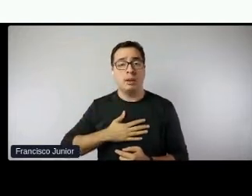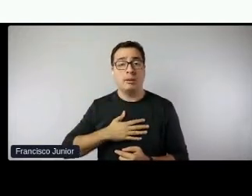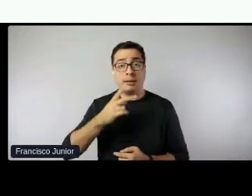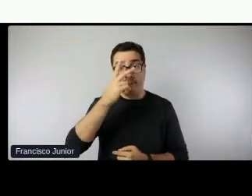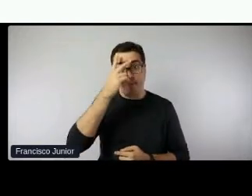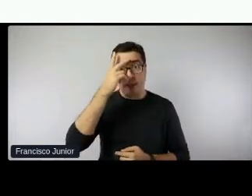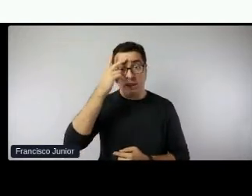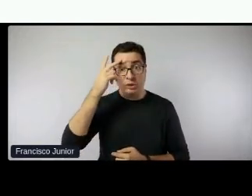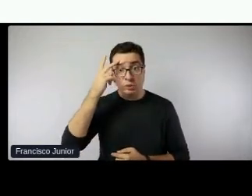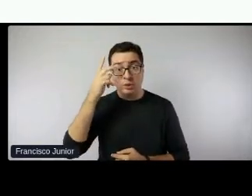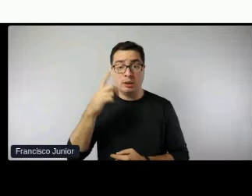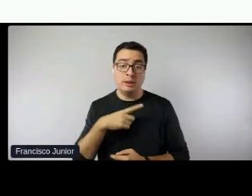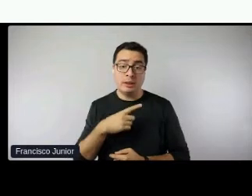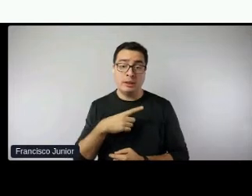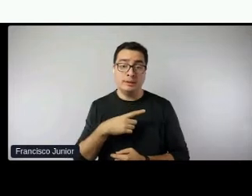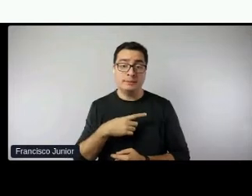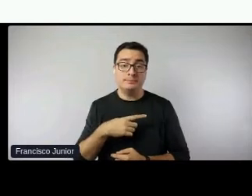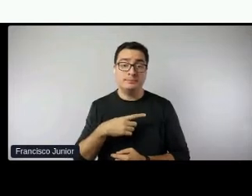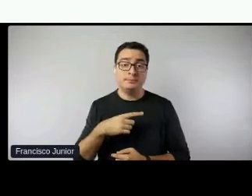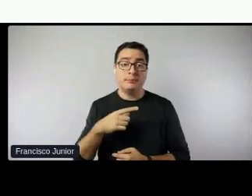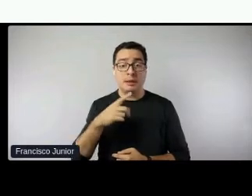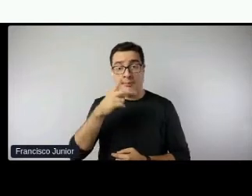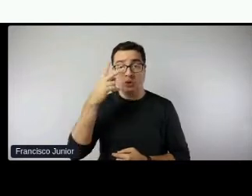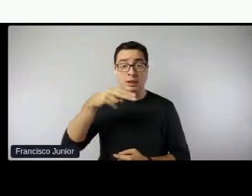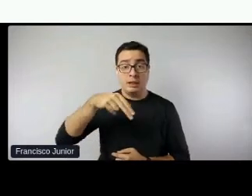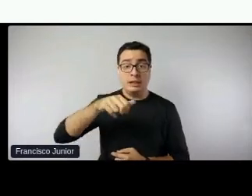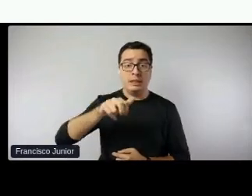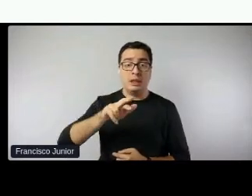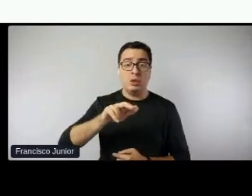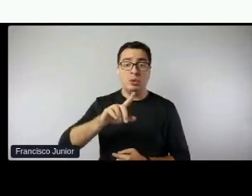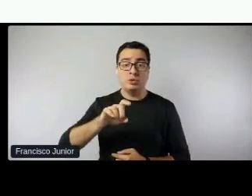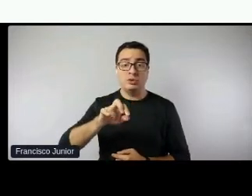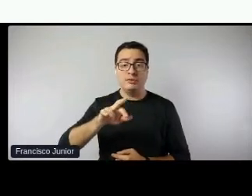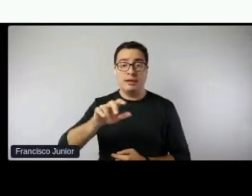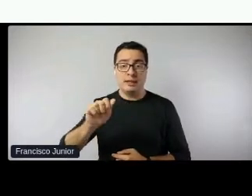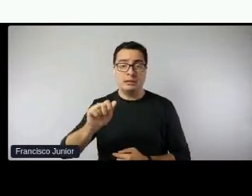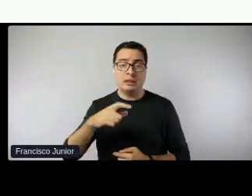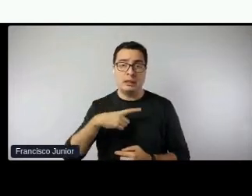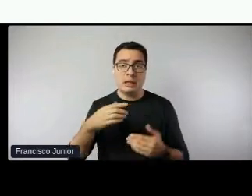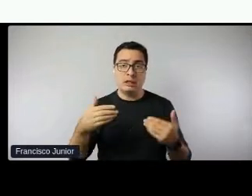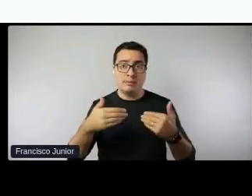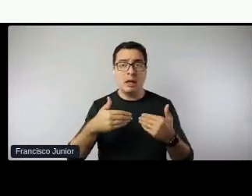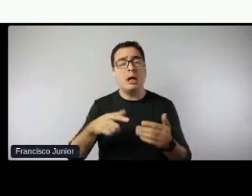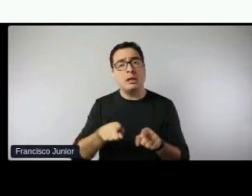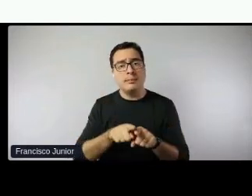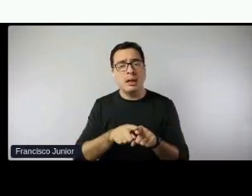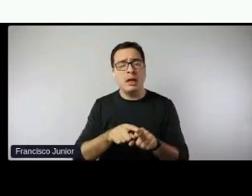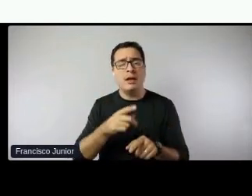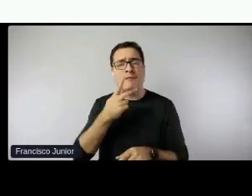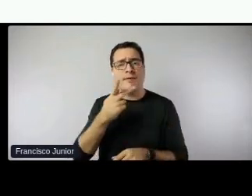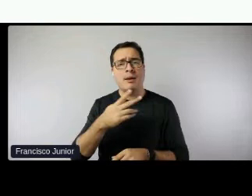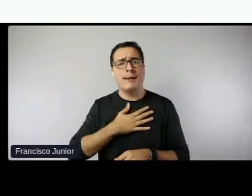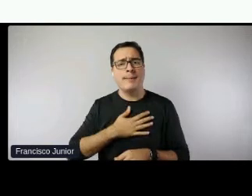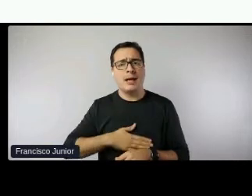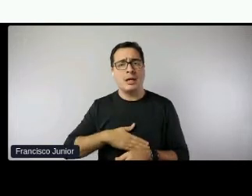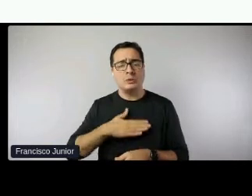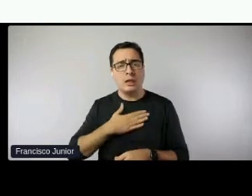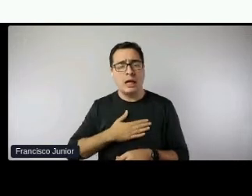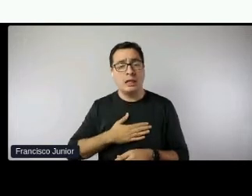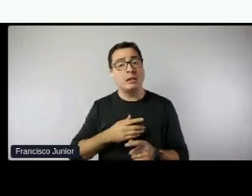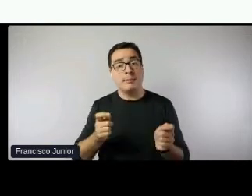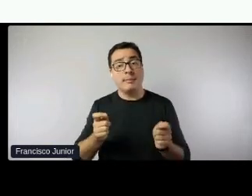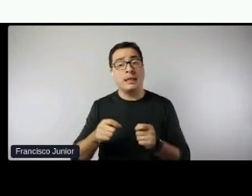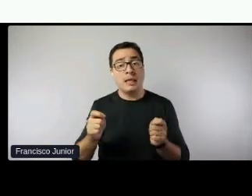com a pessoa neurodiversa é a mesma coisa, né? Essa fala mais pausada também serve para